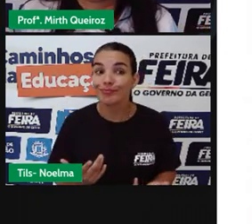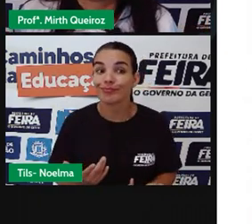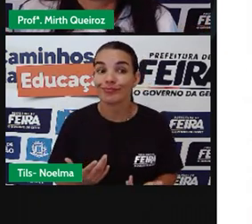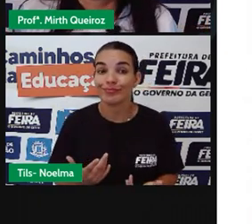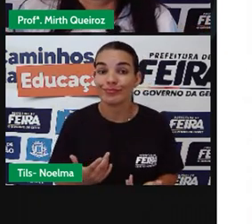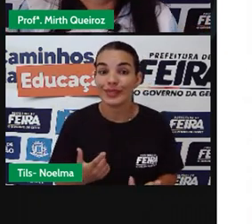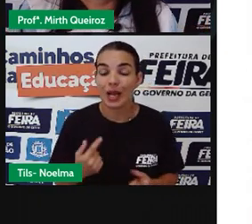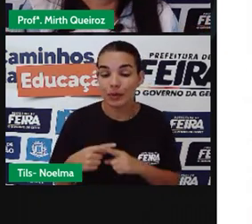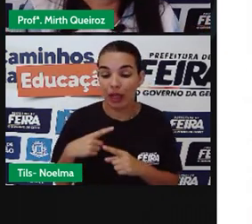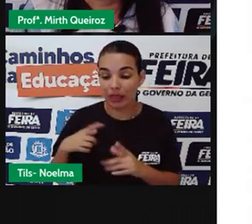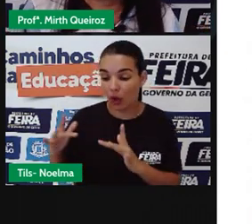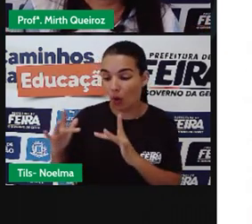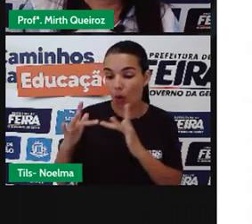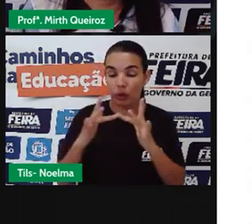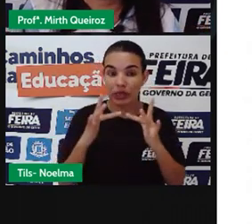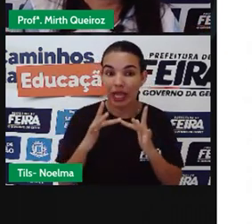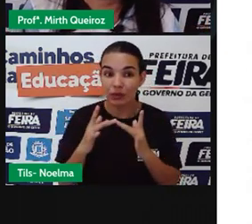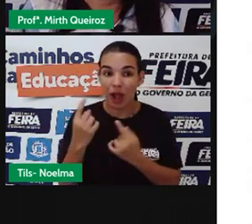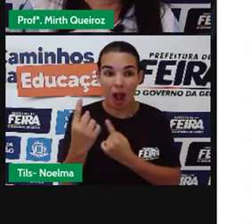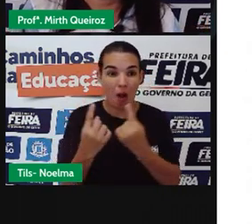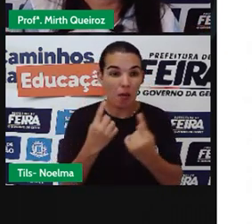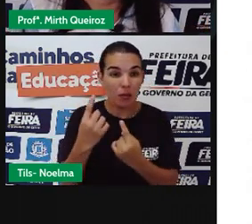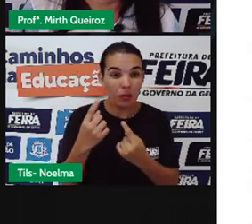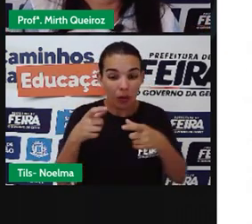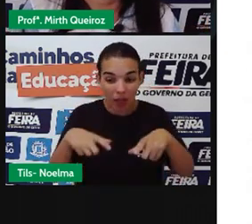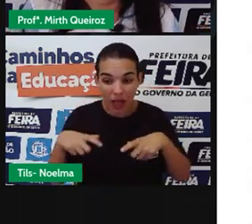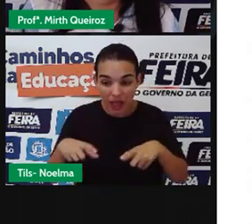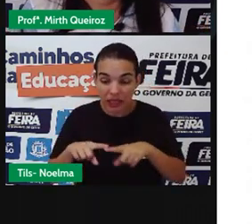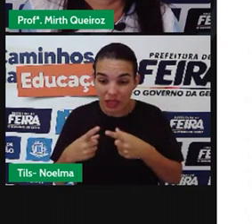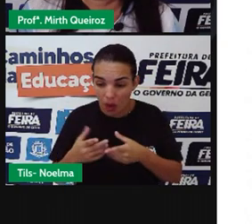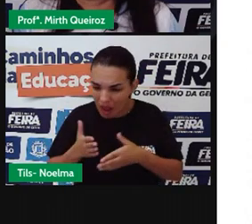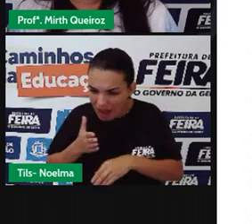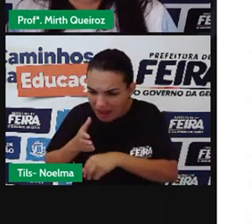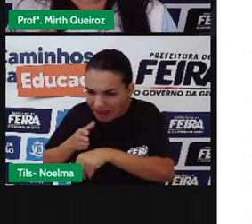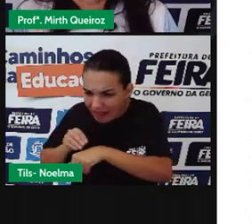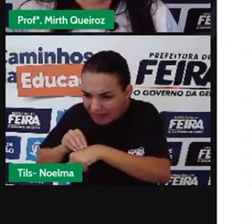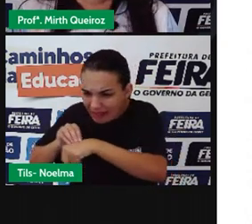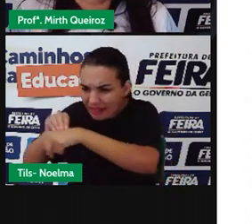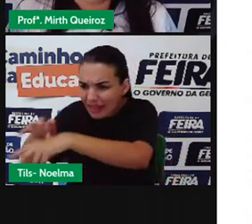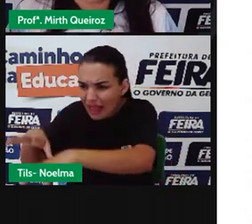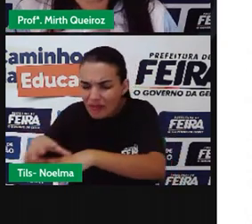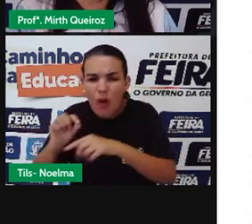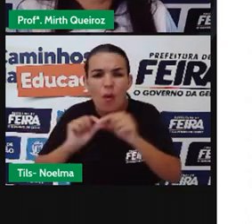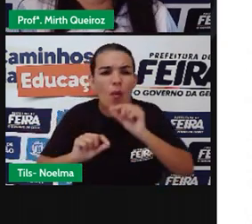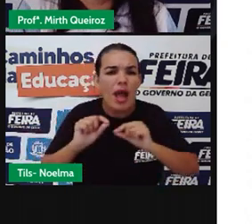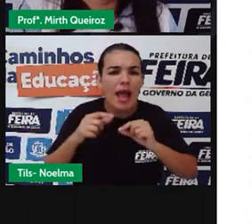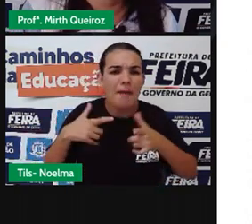lugar e a gente está toda suja né E